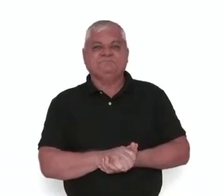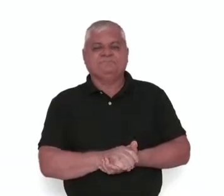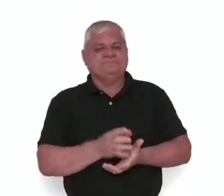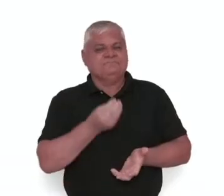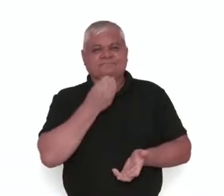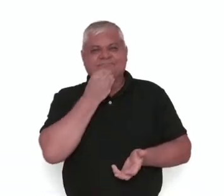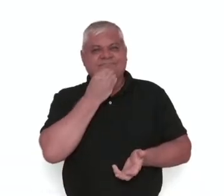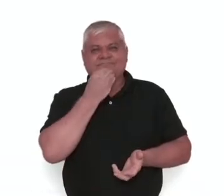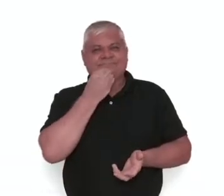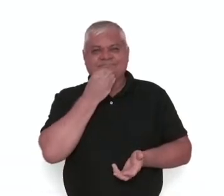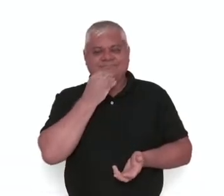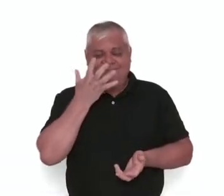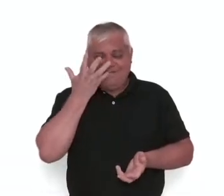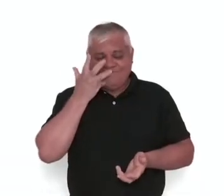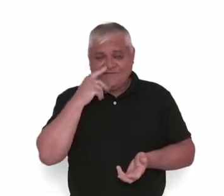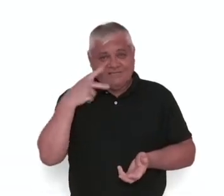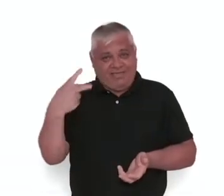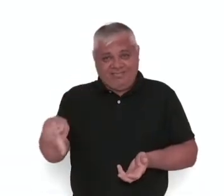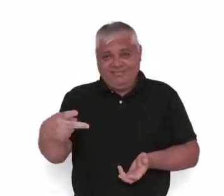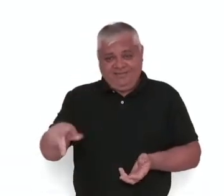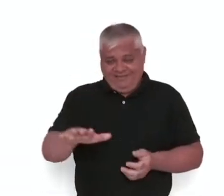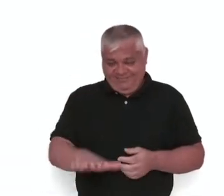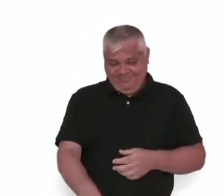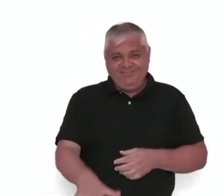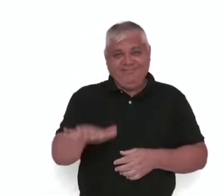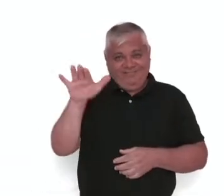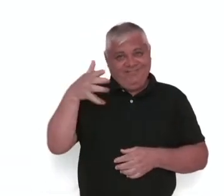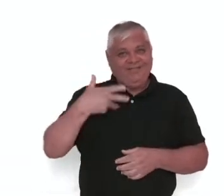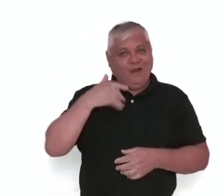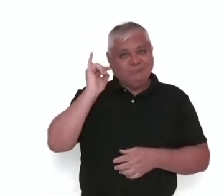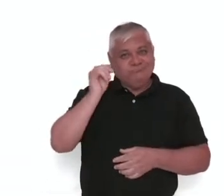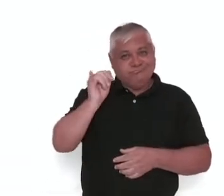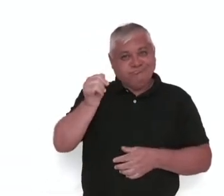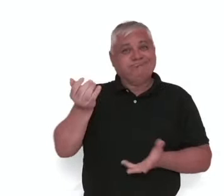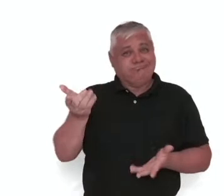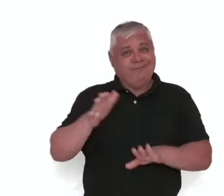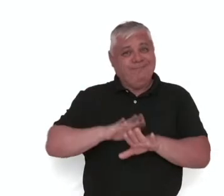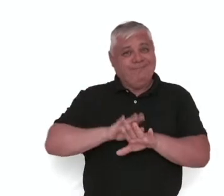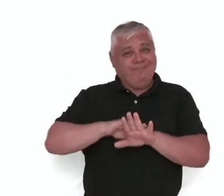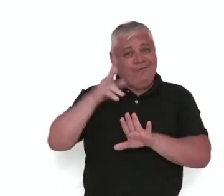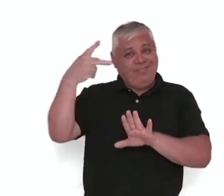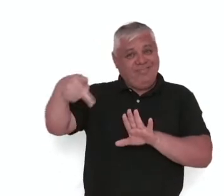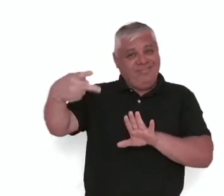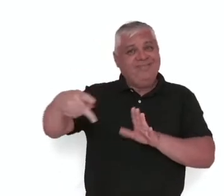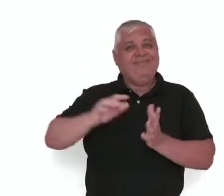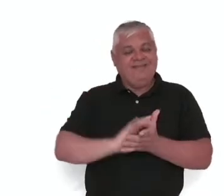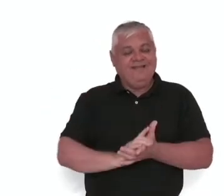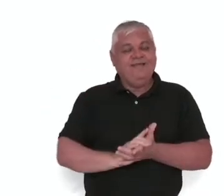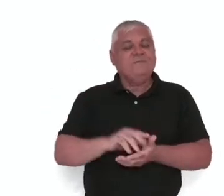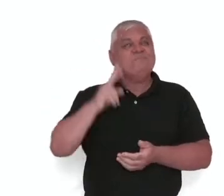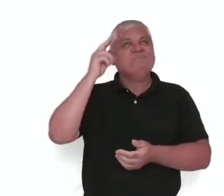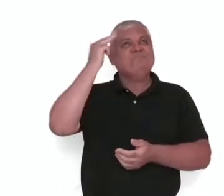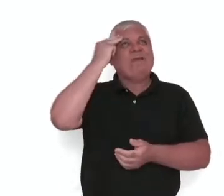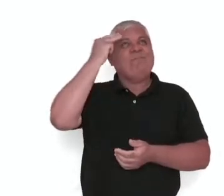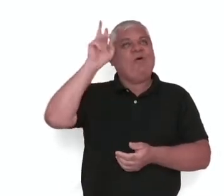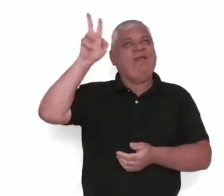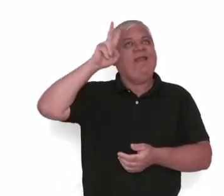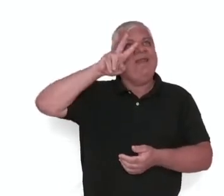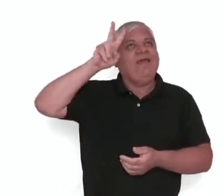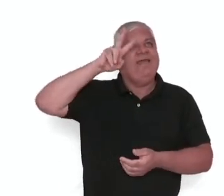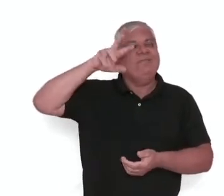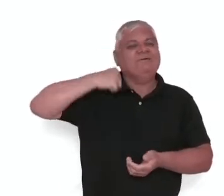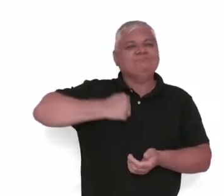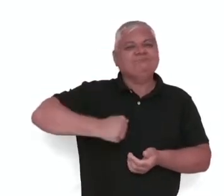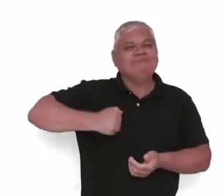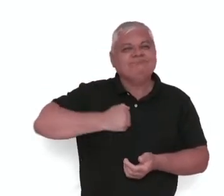a infância do autor, né? Isso está explicitado no texto, né? São as memórias da infância que ele pretende trazer aqui